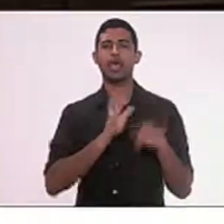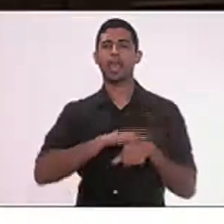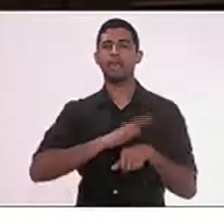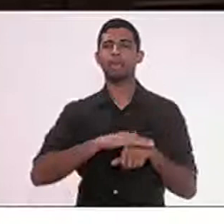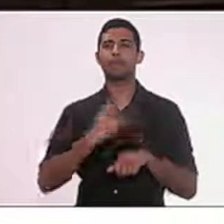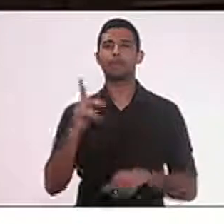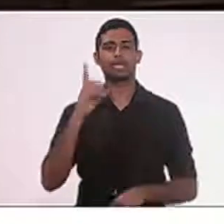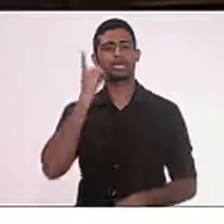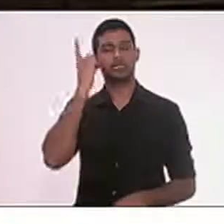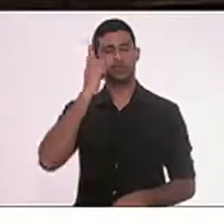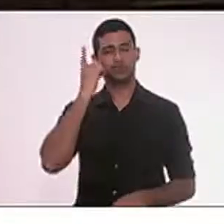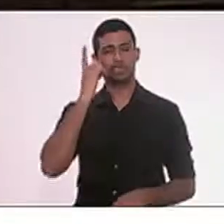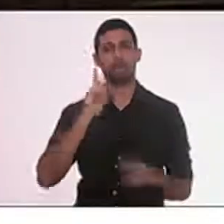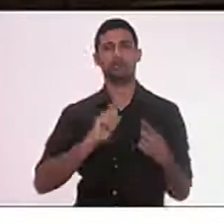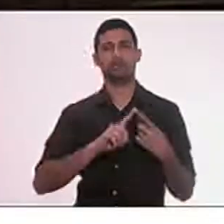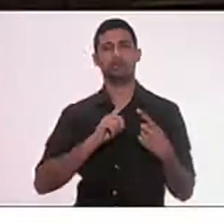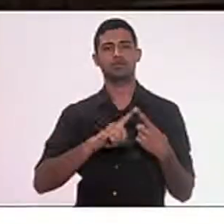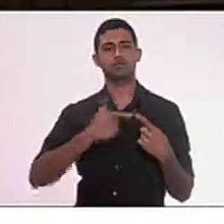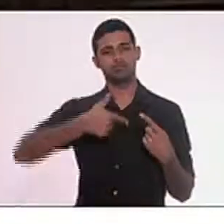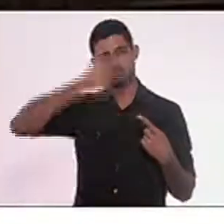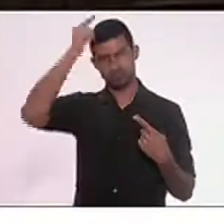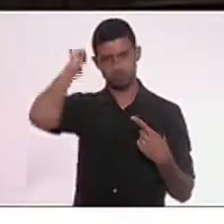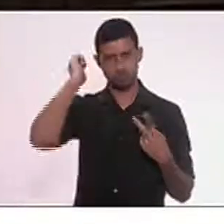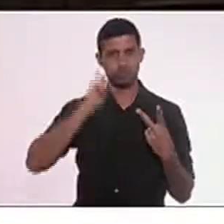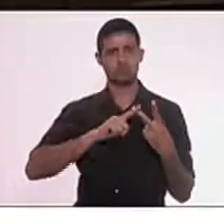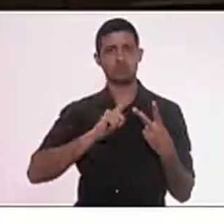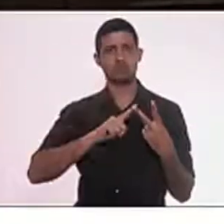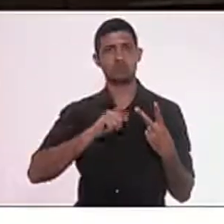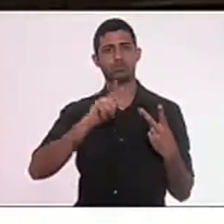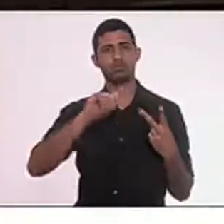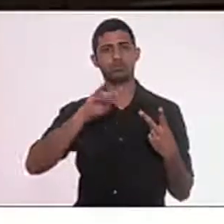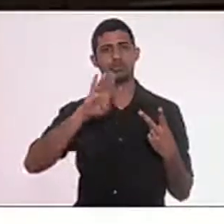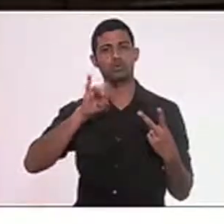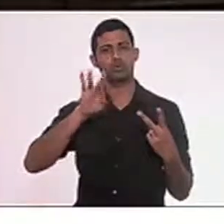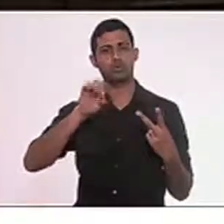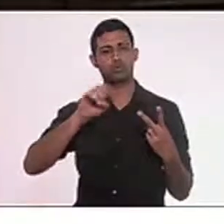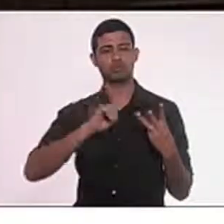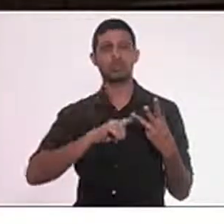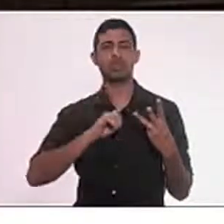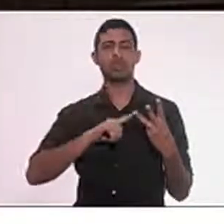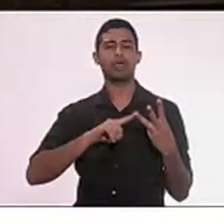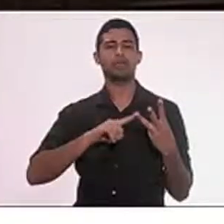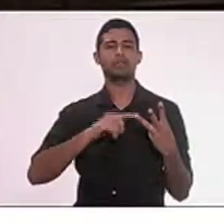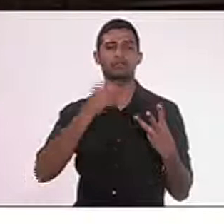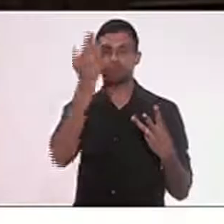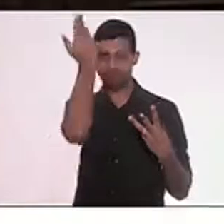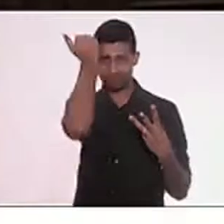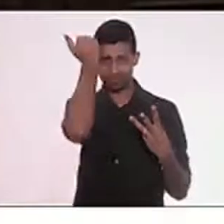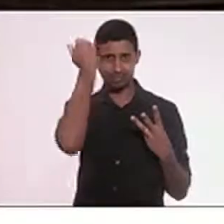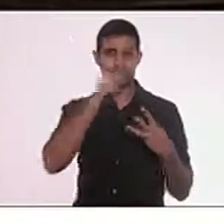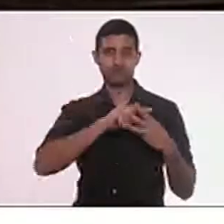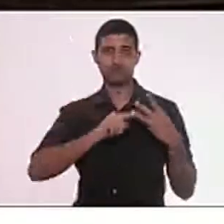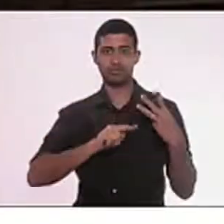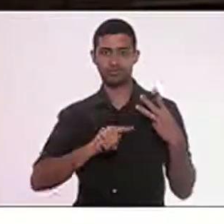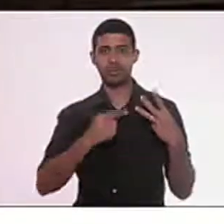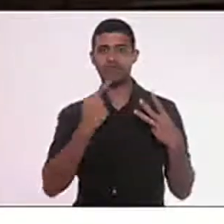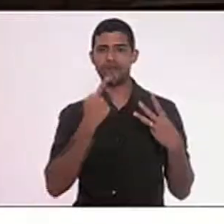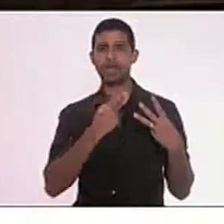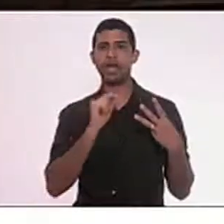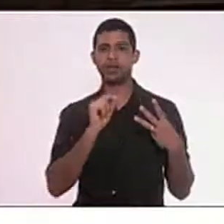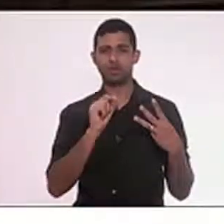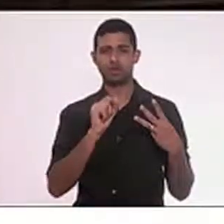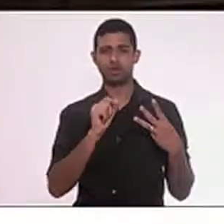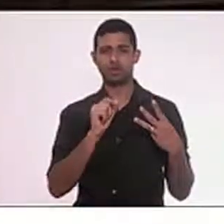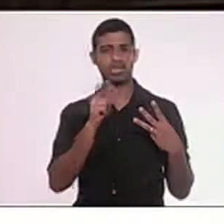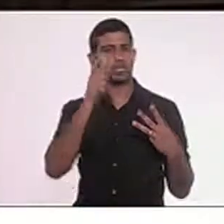dos deputados Luiz Paulo, Gilberto Palmares e Eliomar Coelho, que ferem de morte